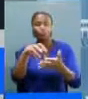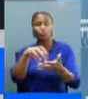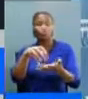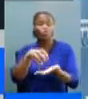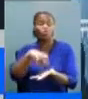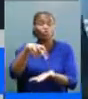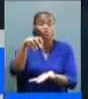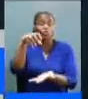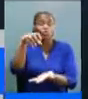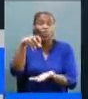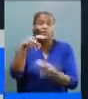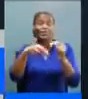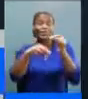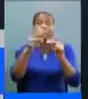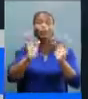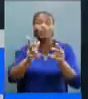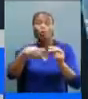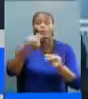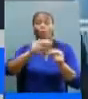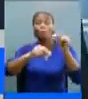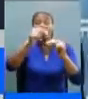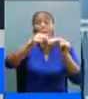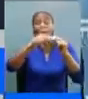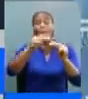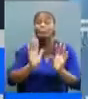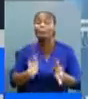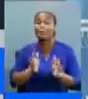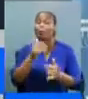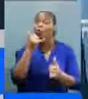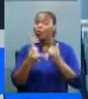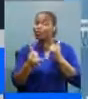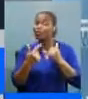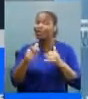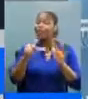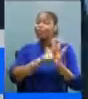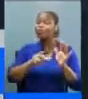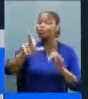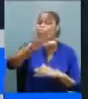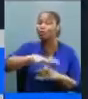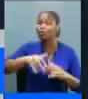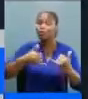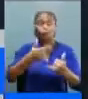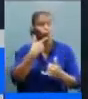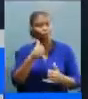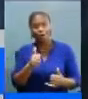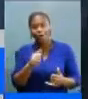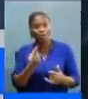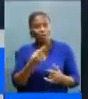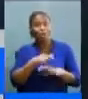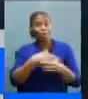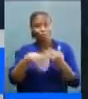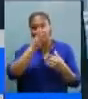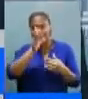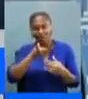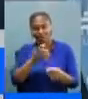uma escada, que vão precisar de outros degraus. E, portanto, o grande risco é de ter uma lei da regionalização que depois não possa ser